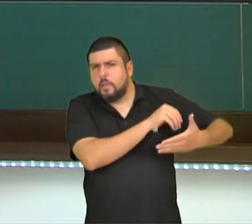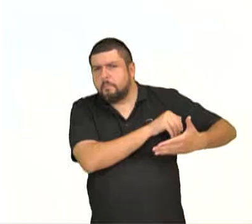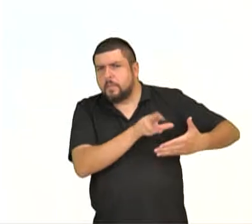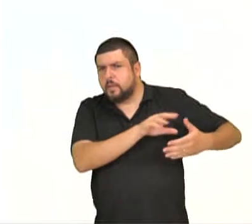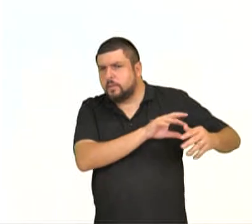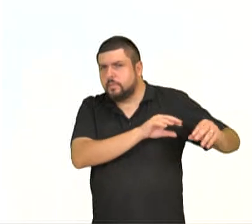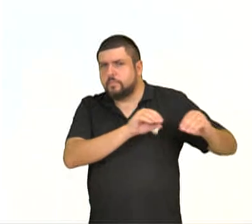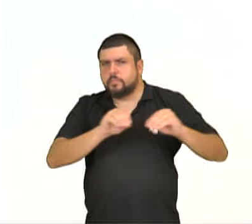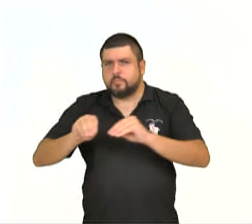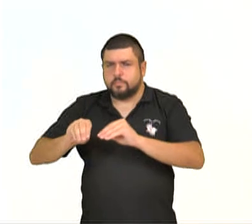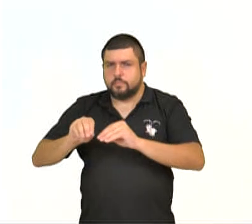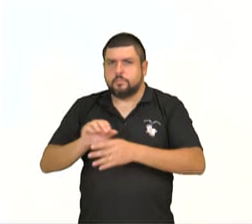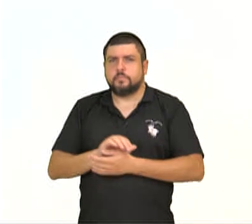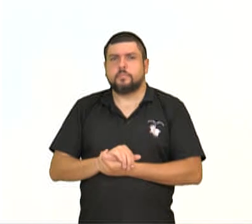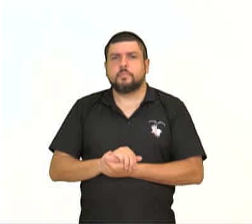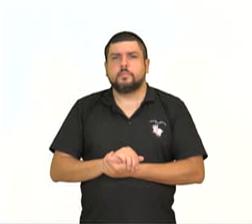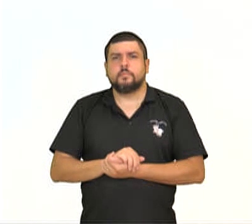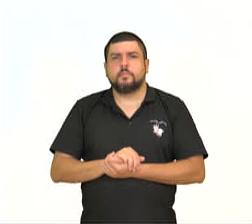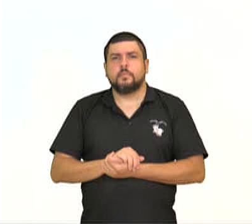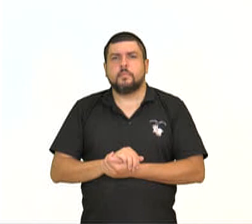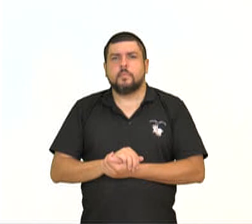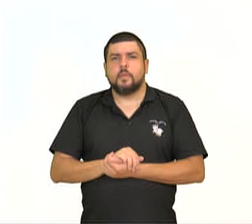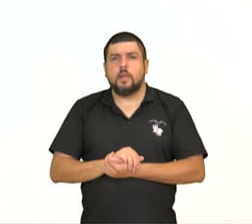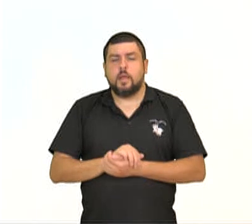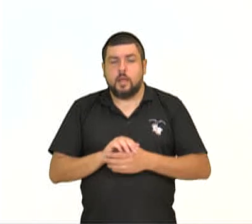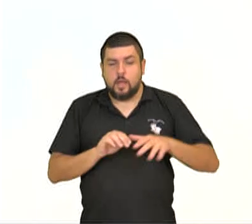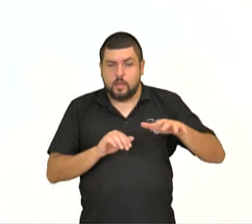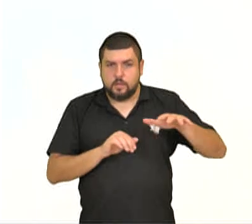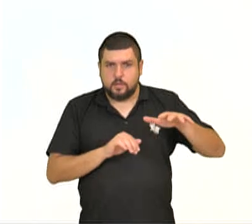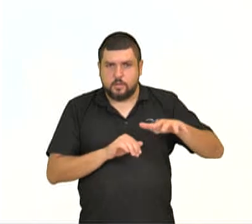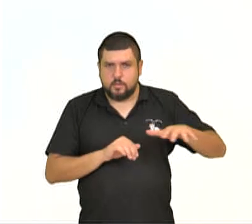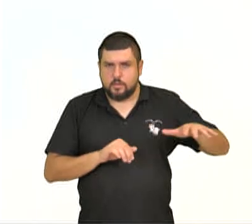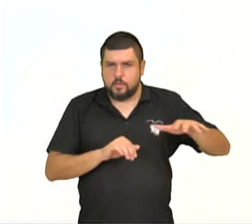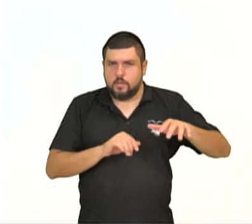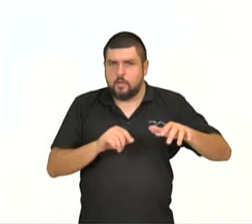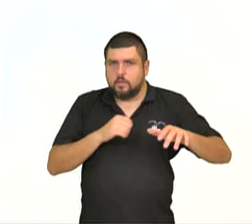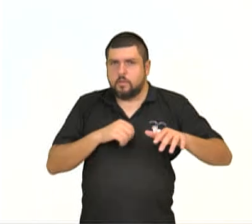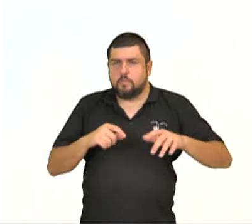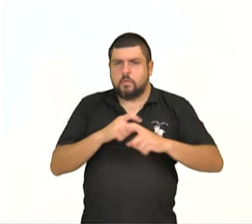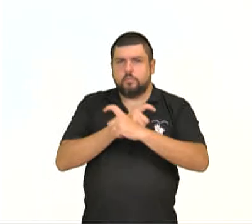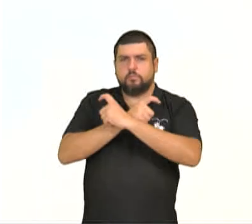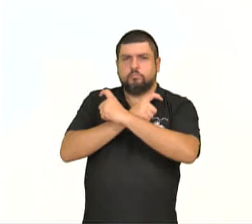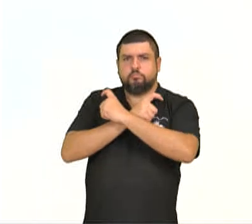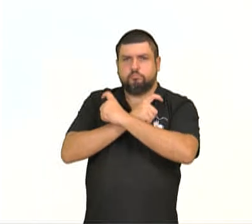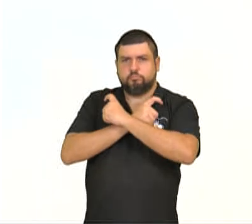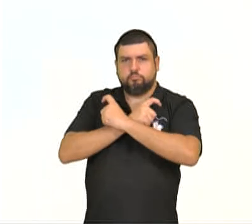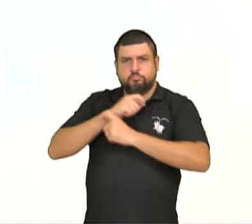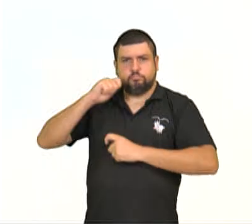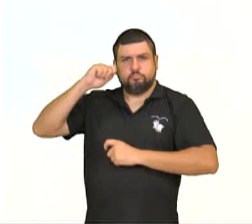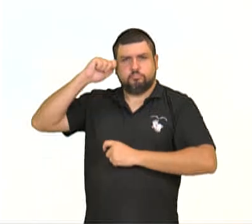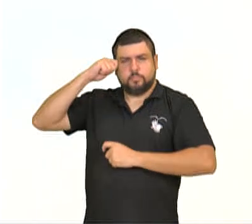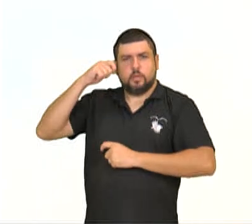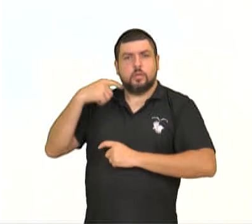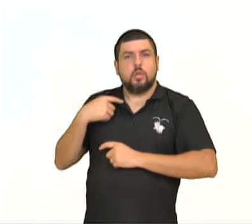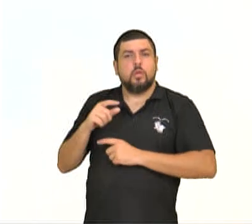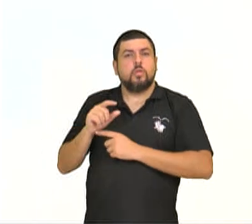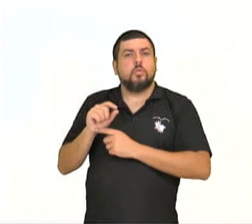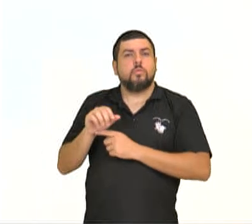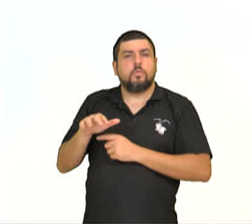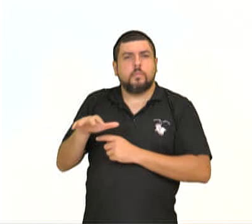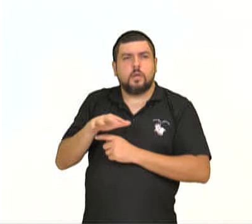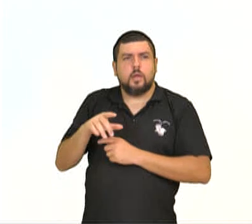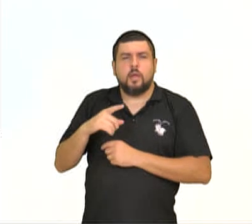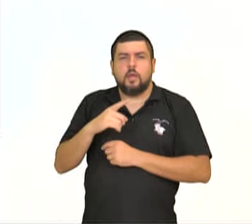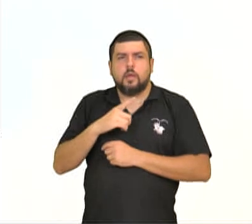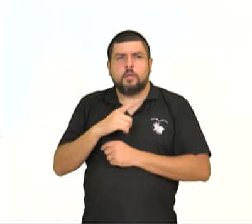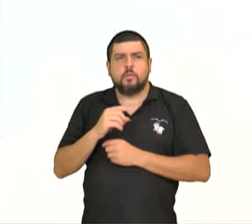Beleza? Essa região, o faraó Piê foi originário de Kush e deu início à 25ª dinastia. Aqui vocês têm a estela da